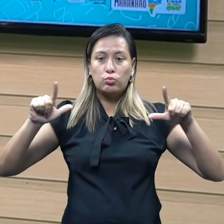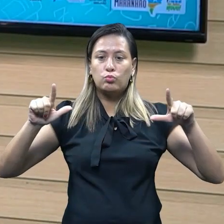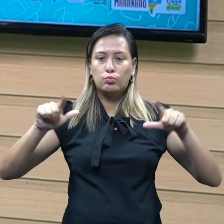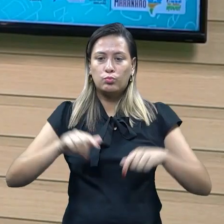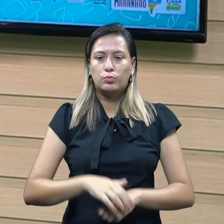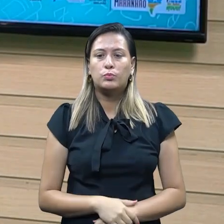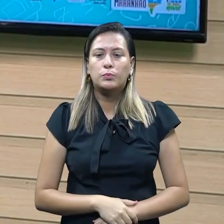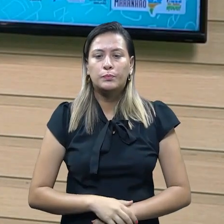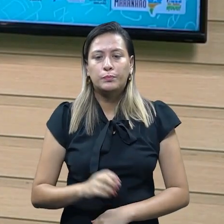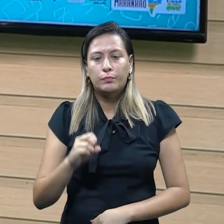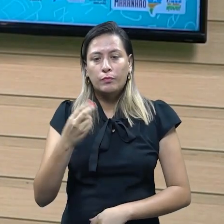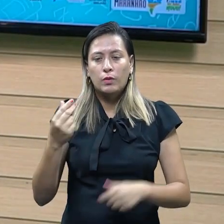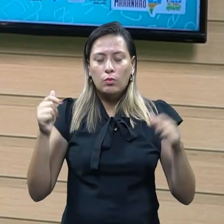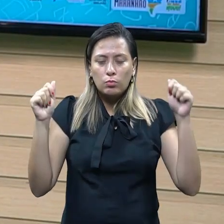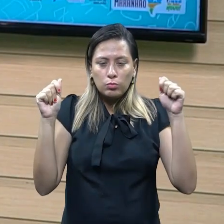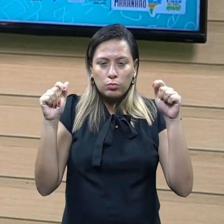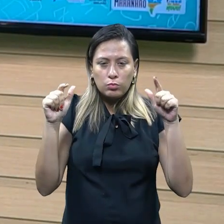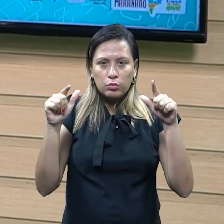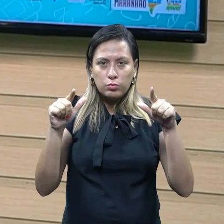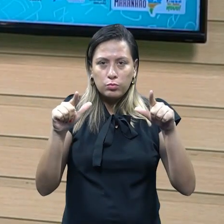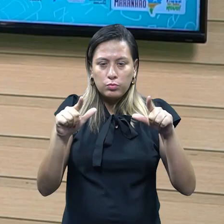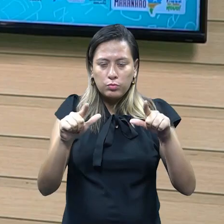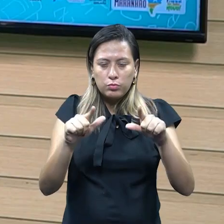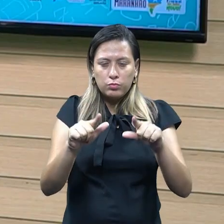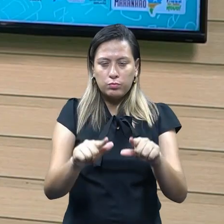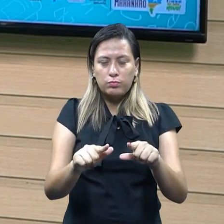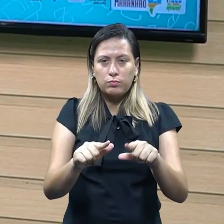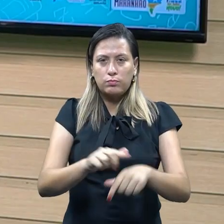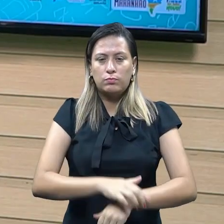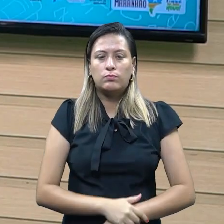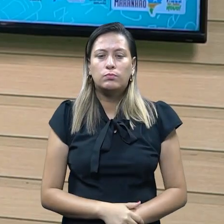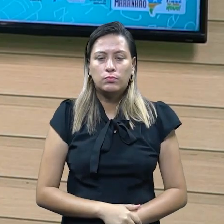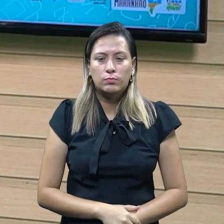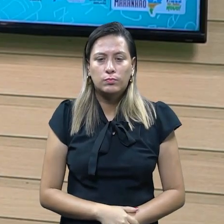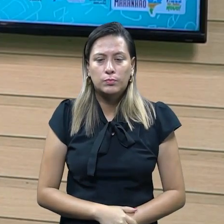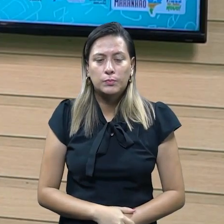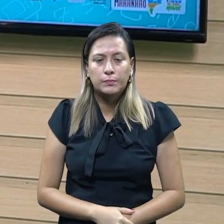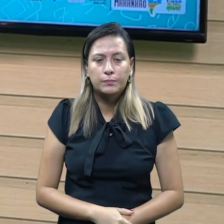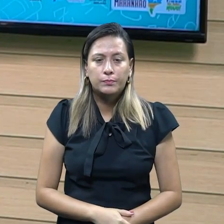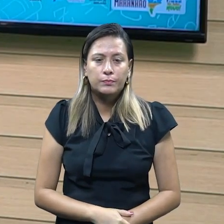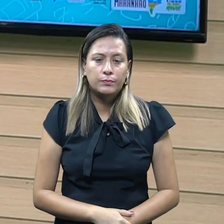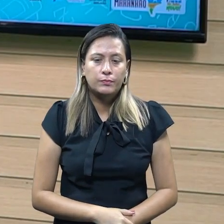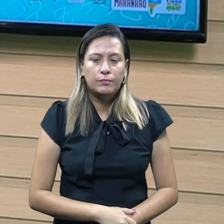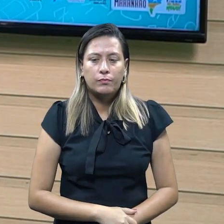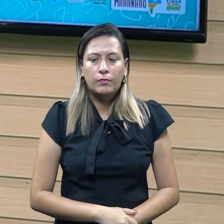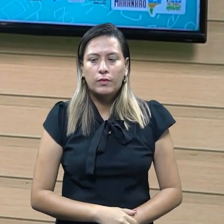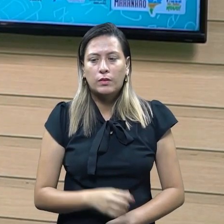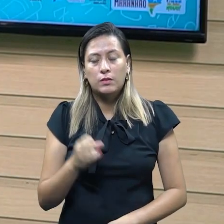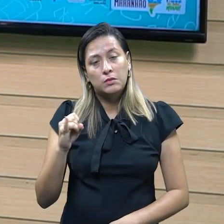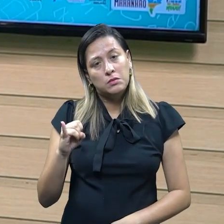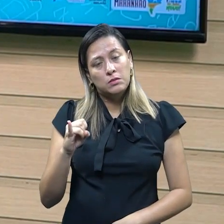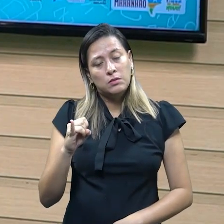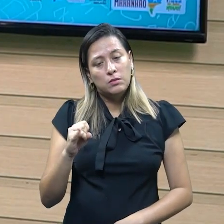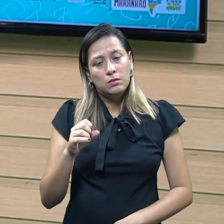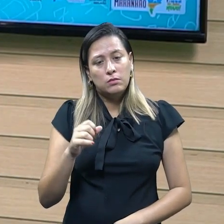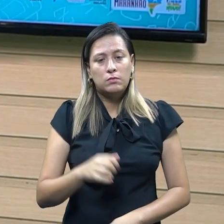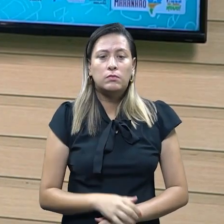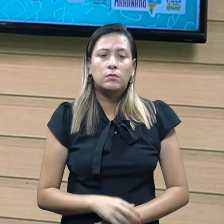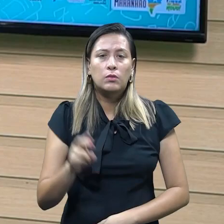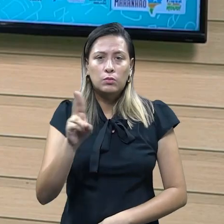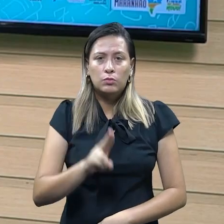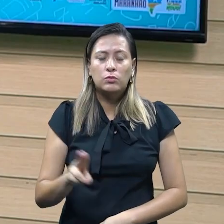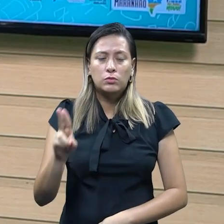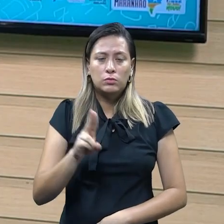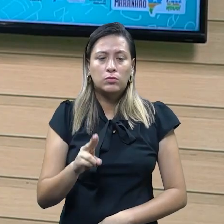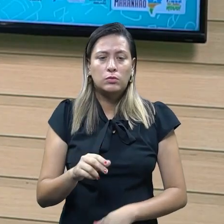que você pode ir desfazendo até o limite de 10 vezes. Isso quer dizer que se você for